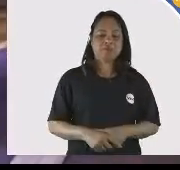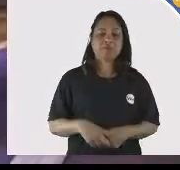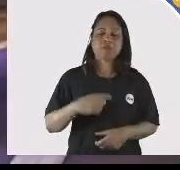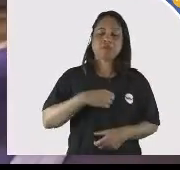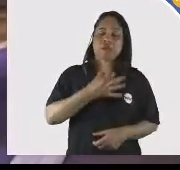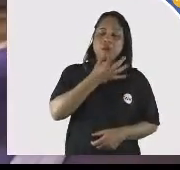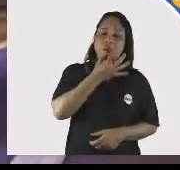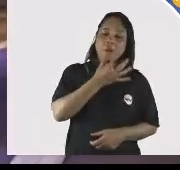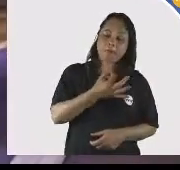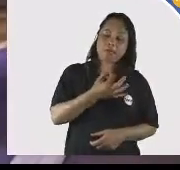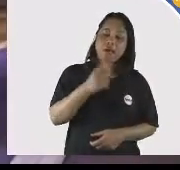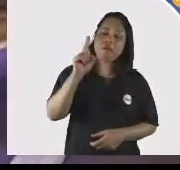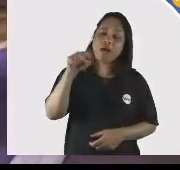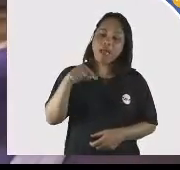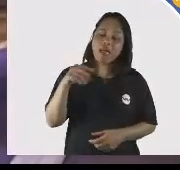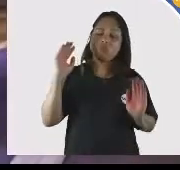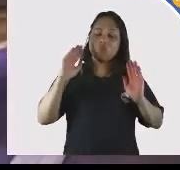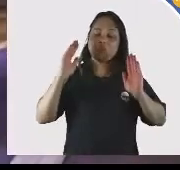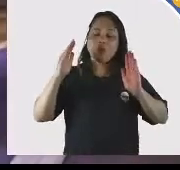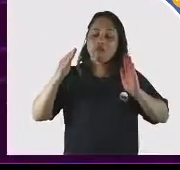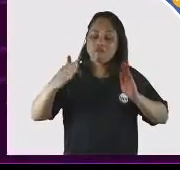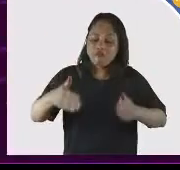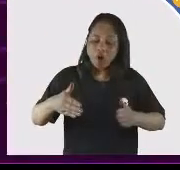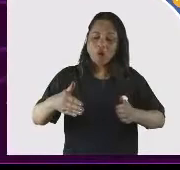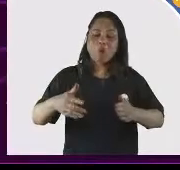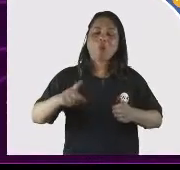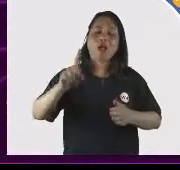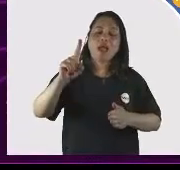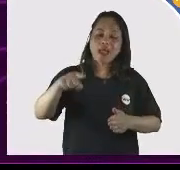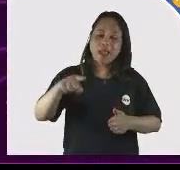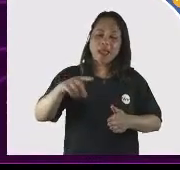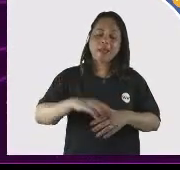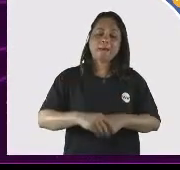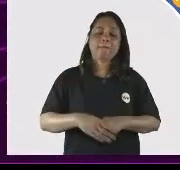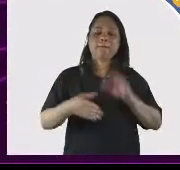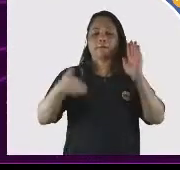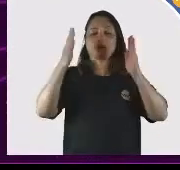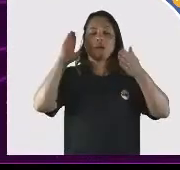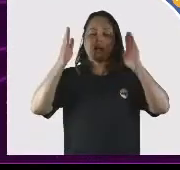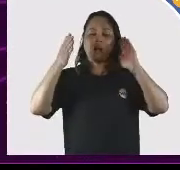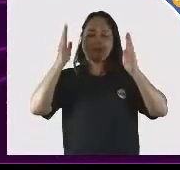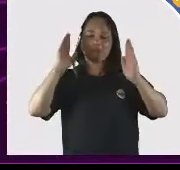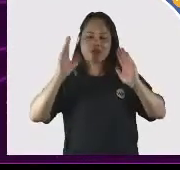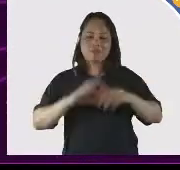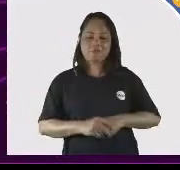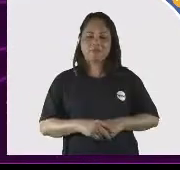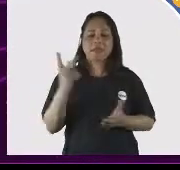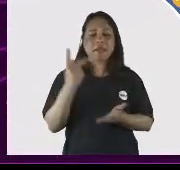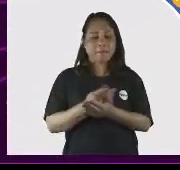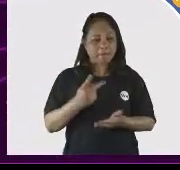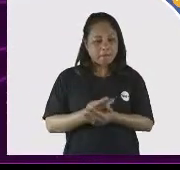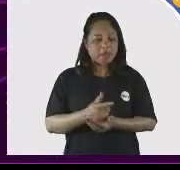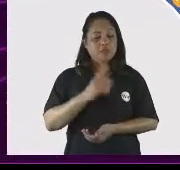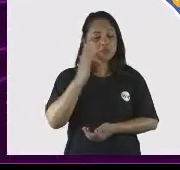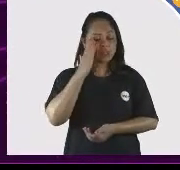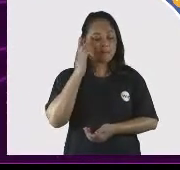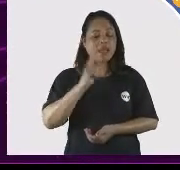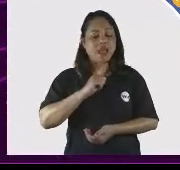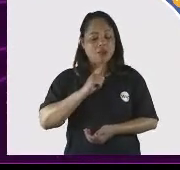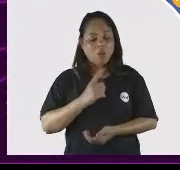acho que isso vai afetar vai contribuir um pouco embora seja uma iniciativa bacana